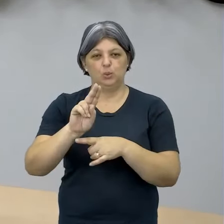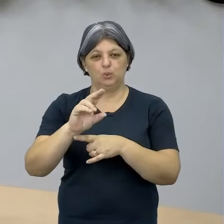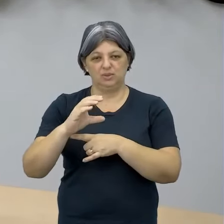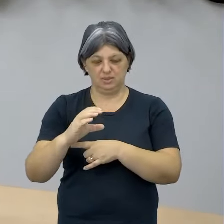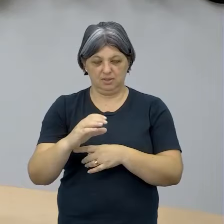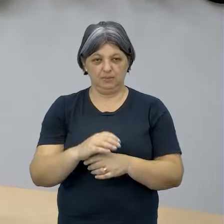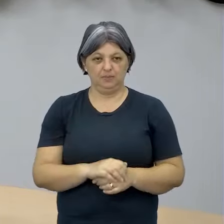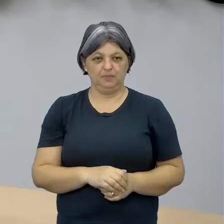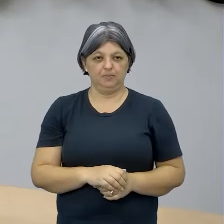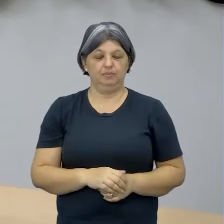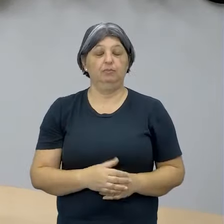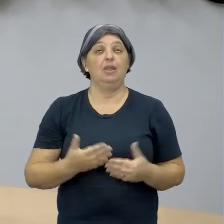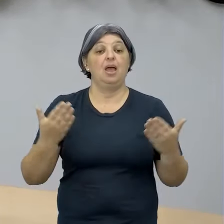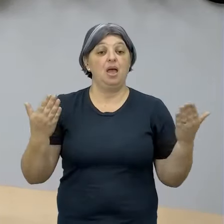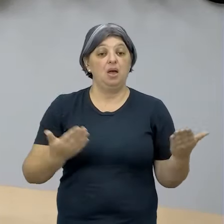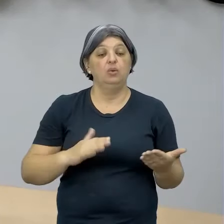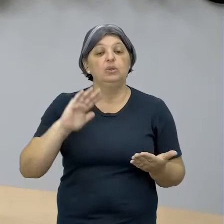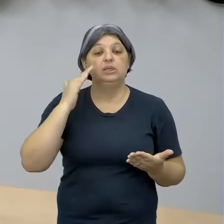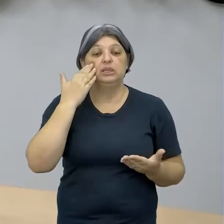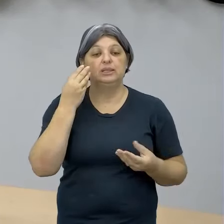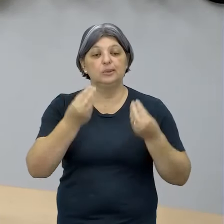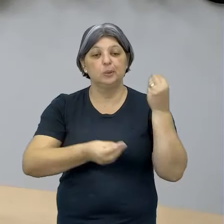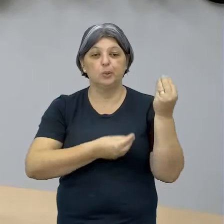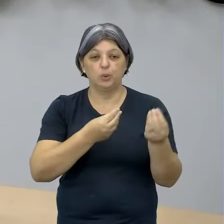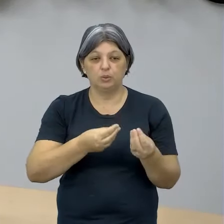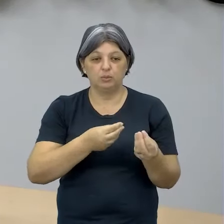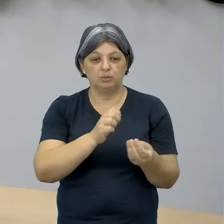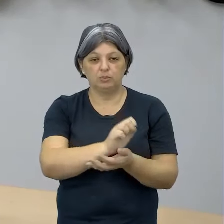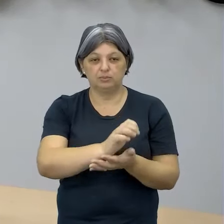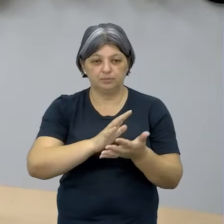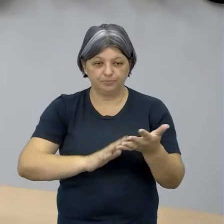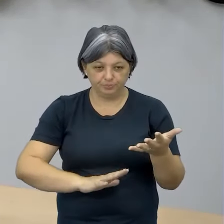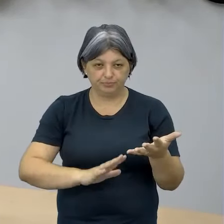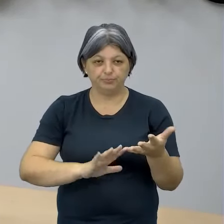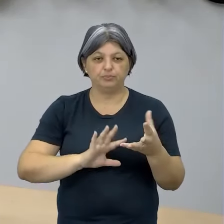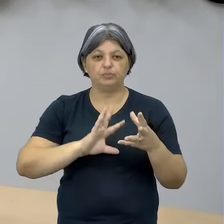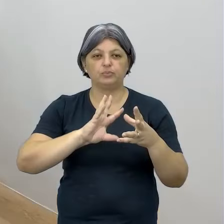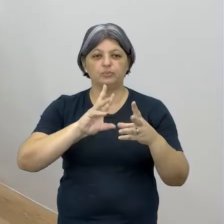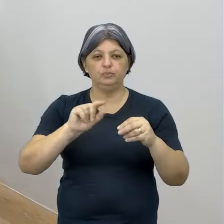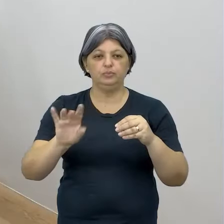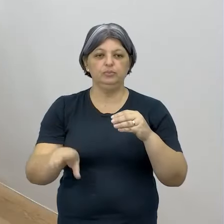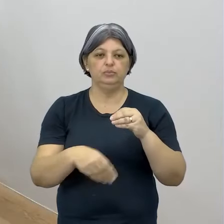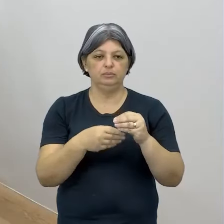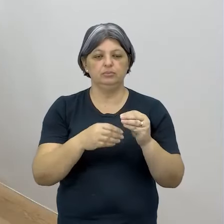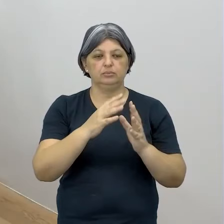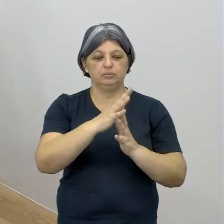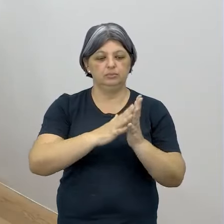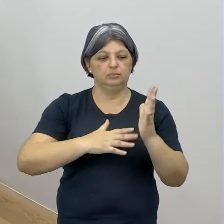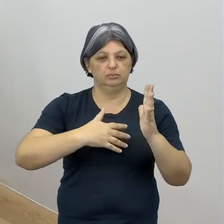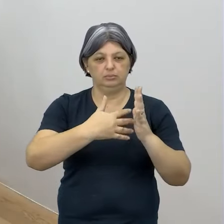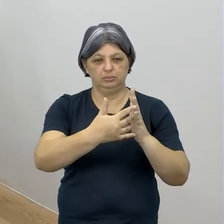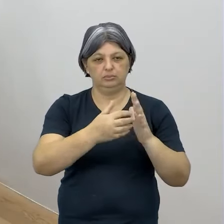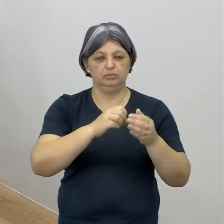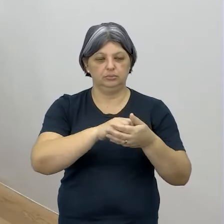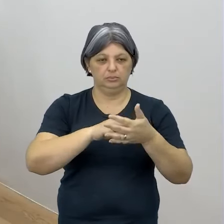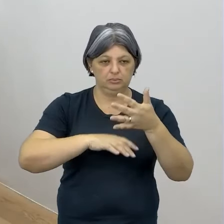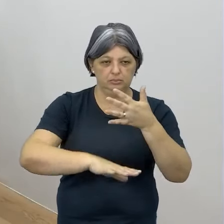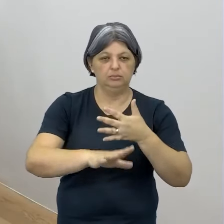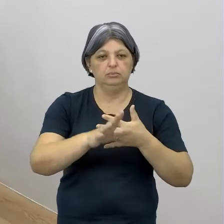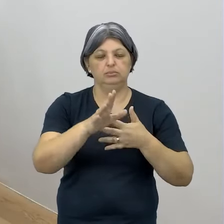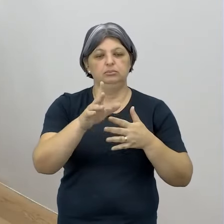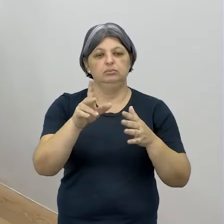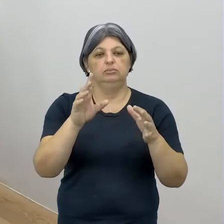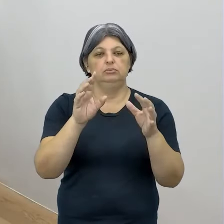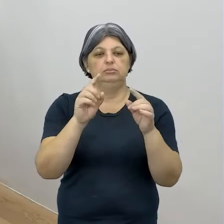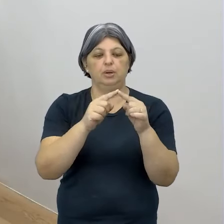curricular. Vamos entender como, então, que essas atividades, esses componentes dentro da unidade curricular se relacionam, se integram.